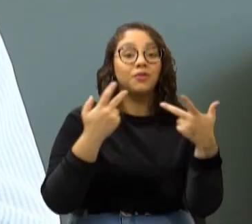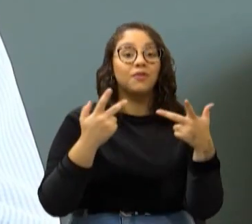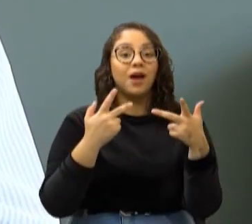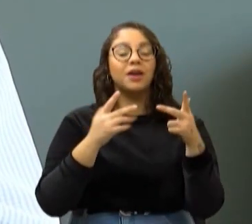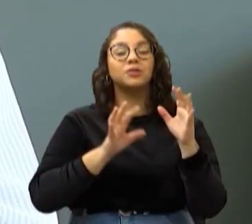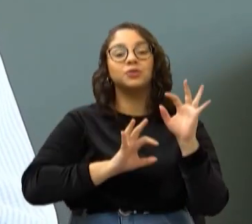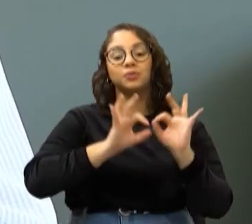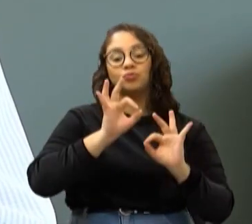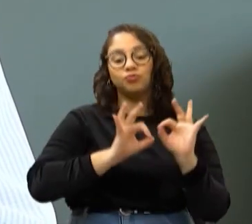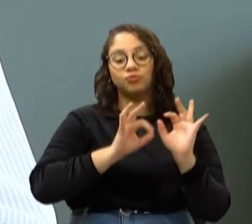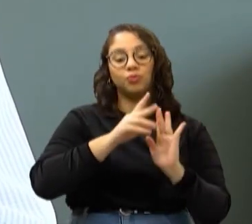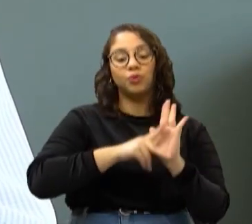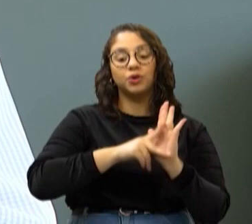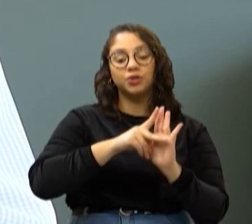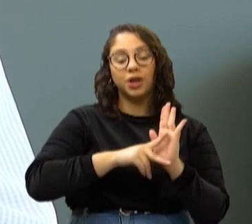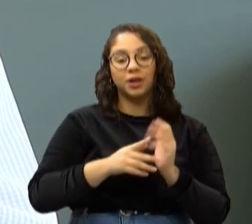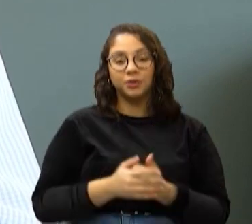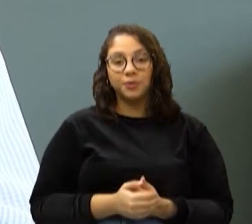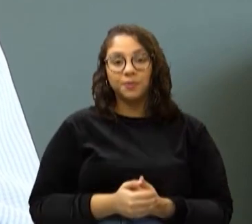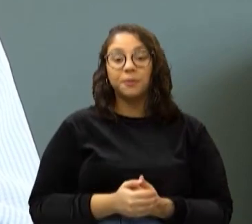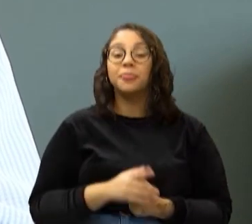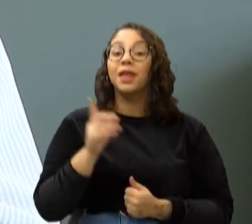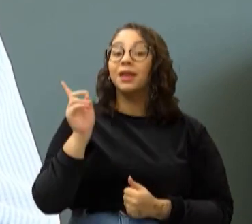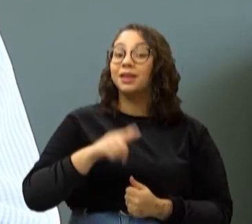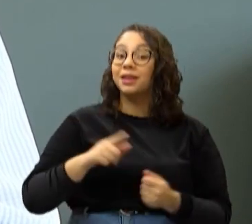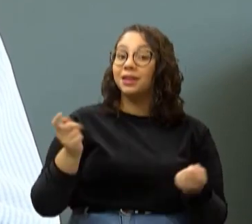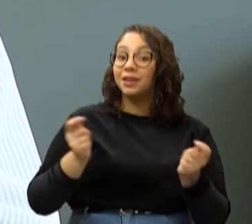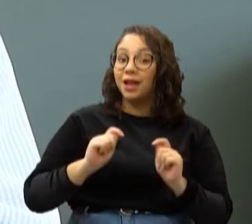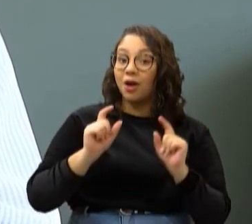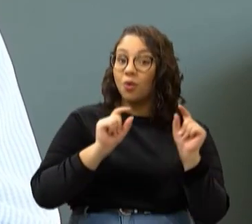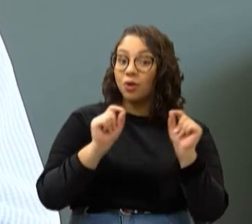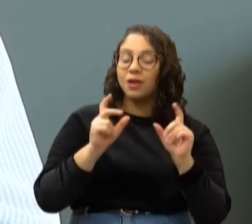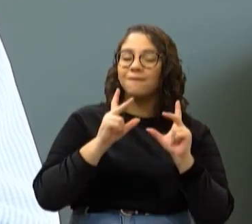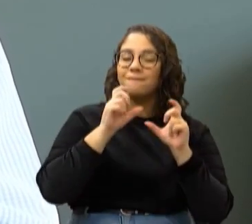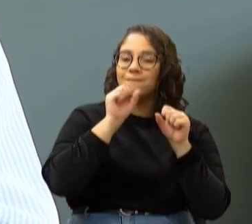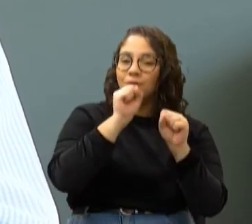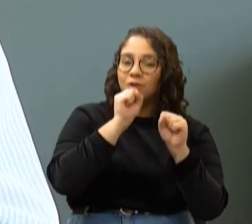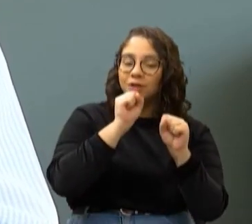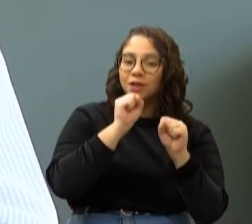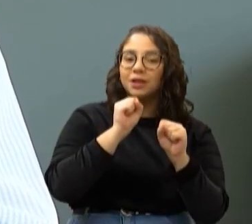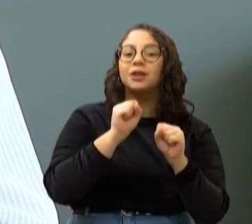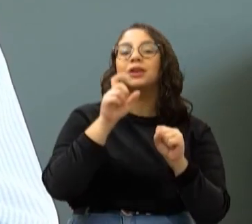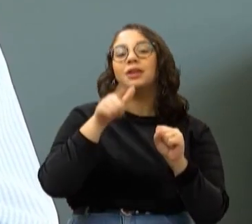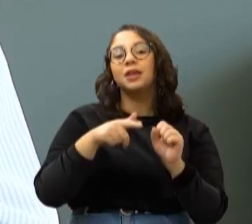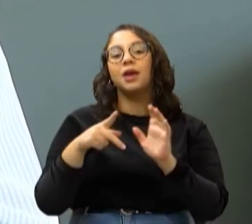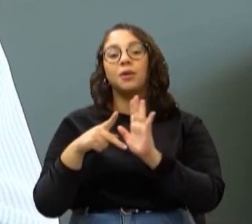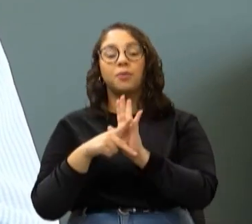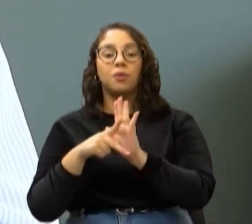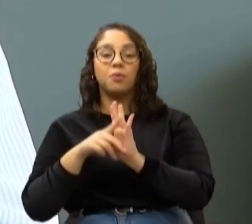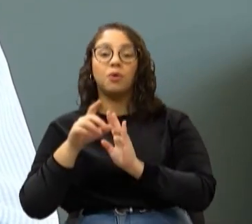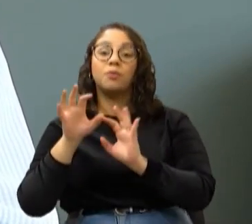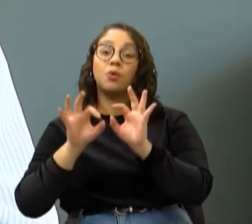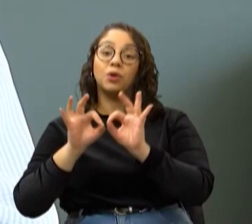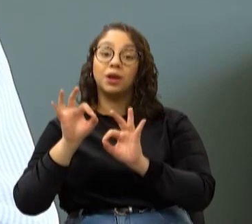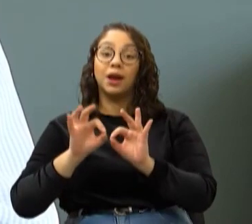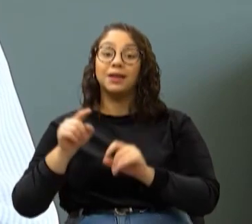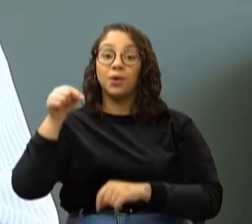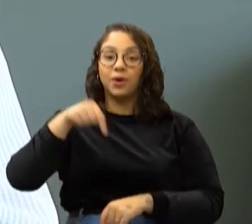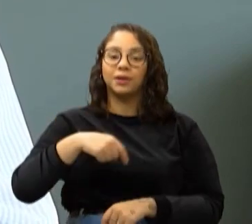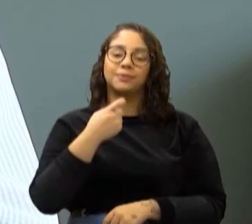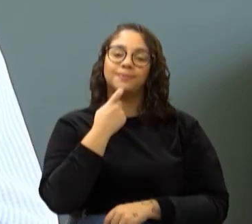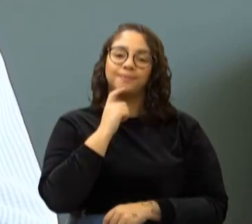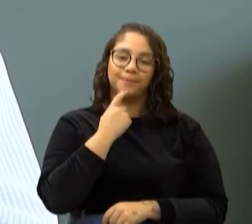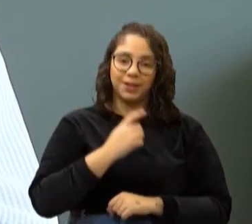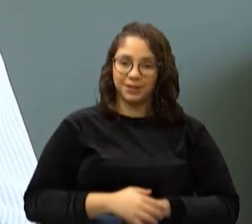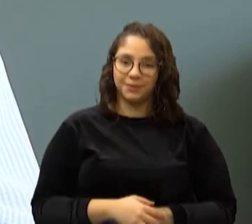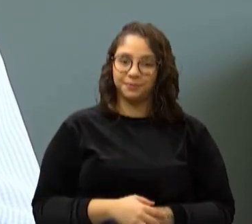anos, feito uma série de projetos para amplificar e fortalecer a atuação das OSCs, das Organizações